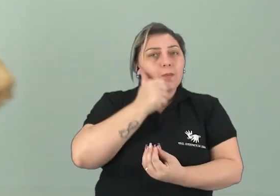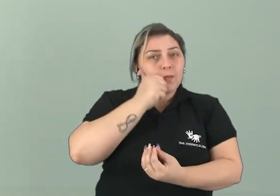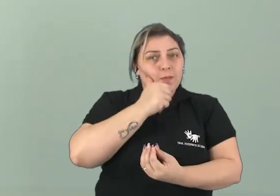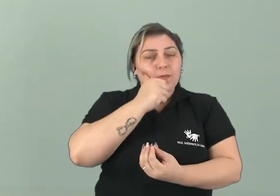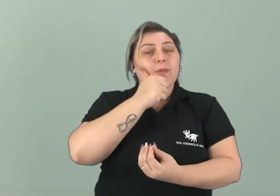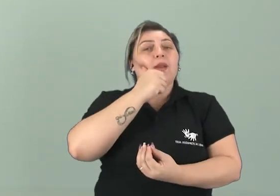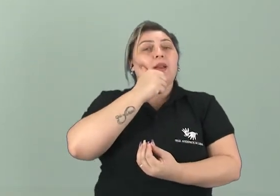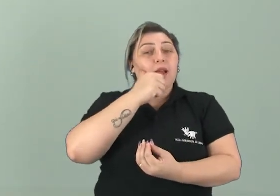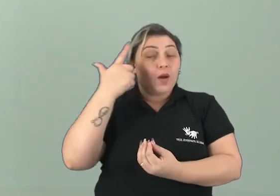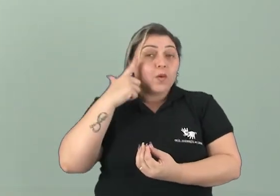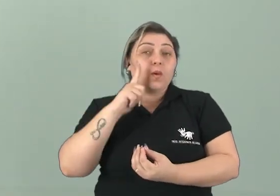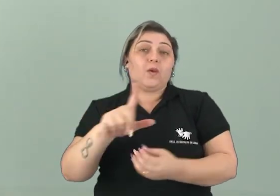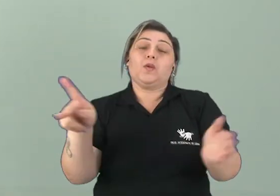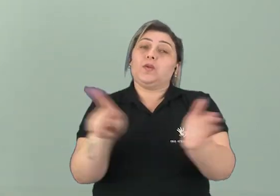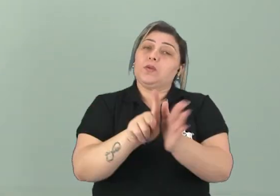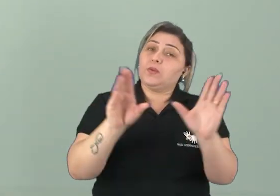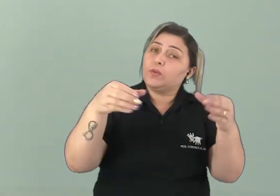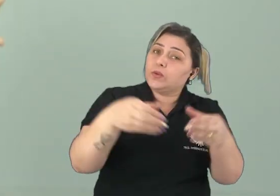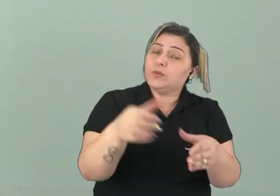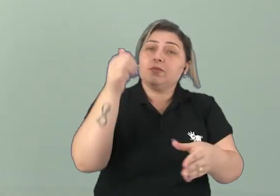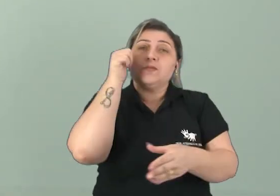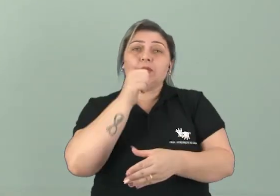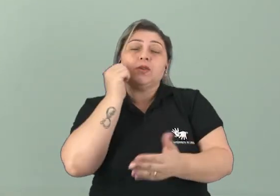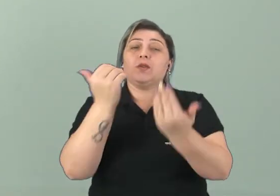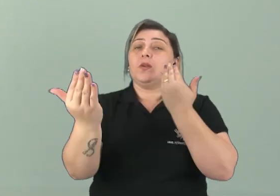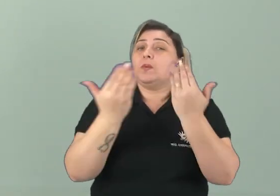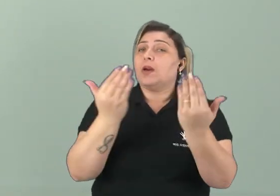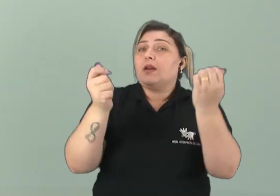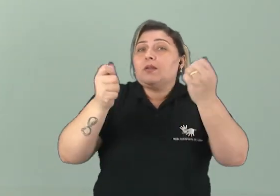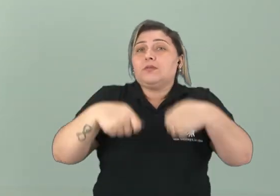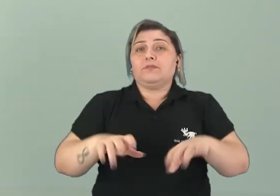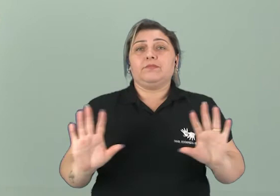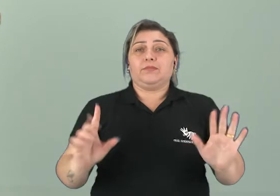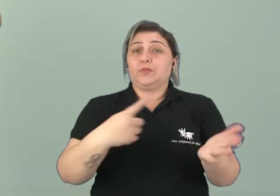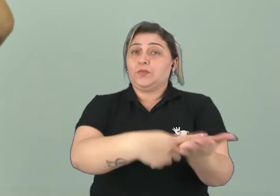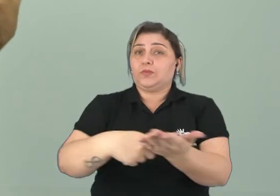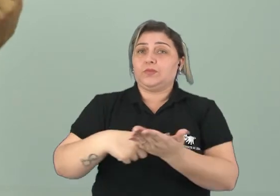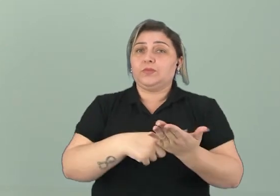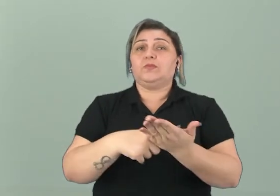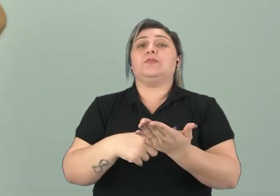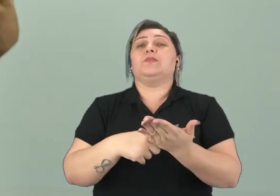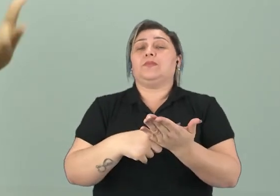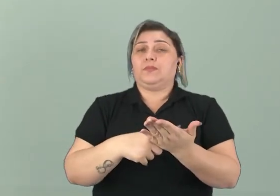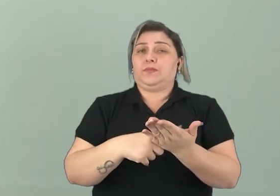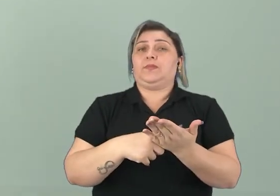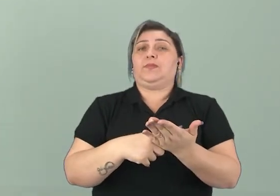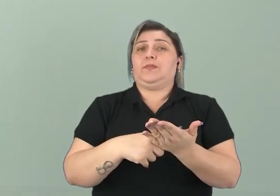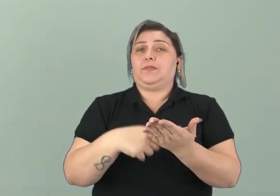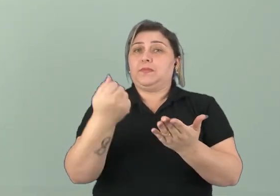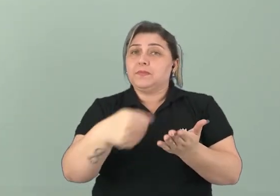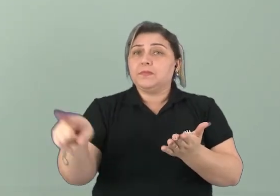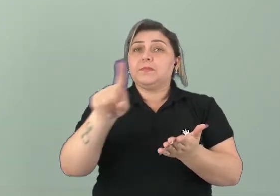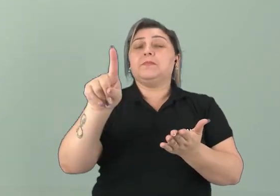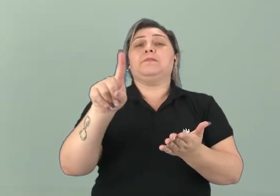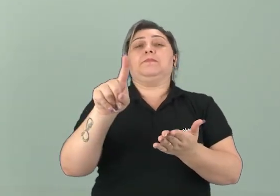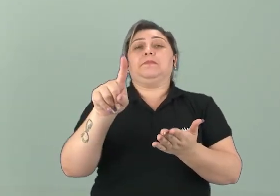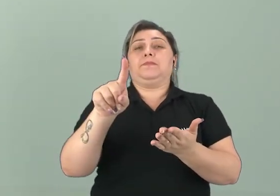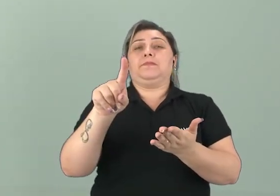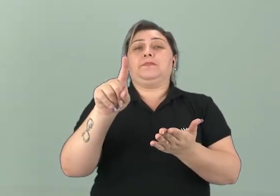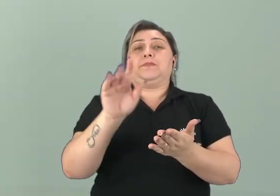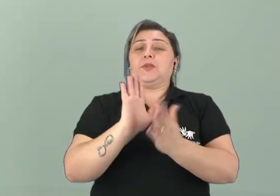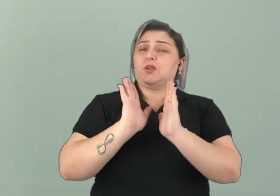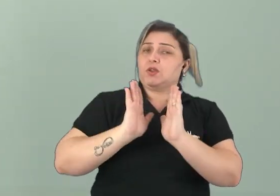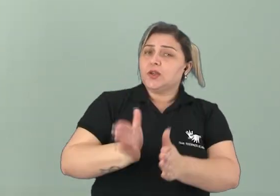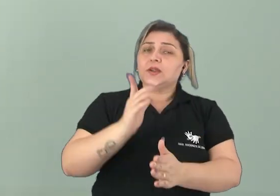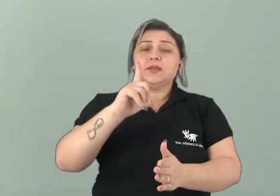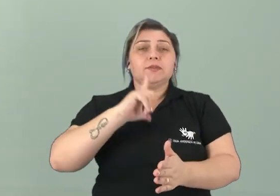feminino. Então, essas comparações, elas não são cabíveis, não é para existir, né? Então, a gente já